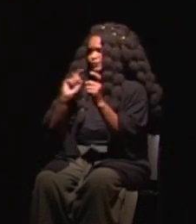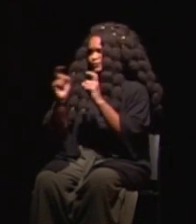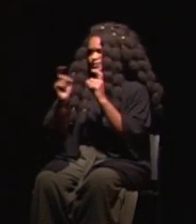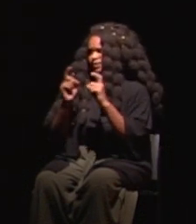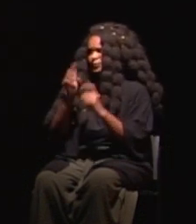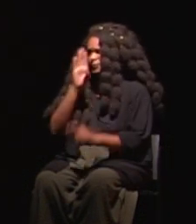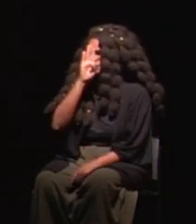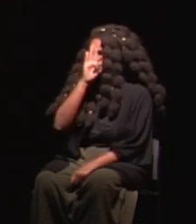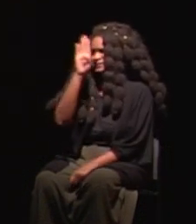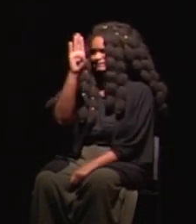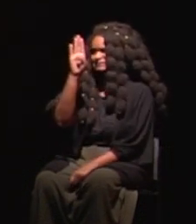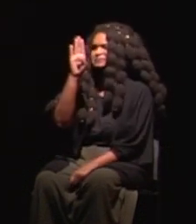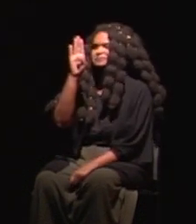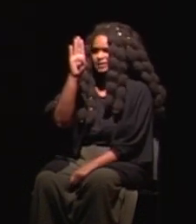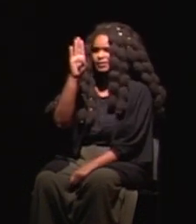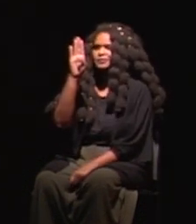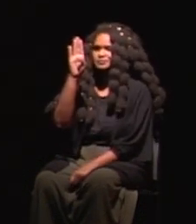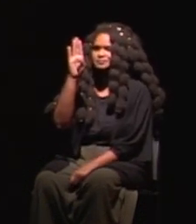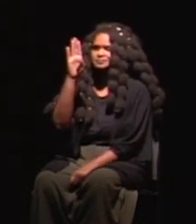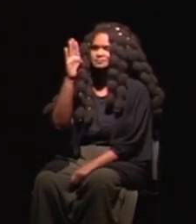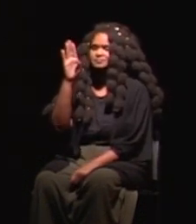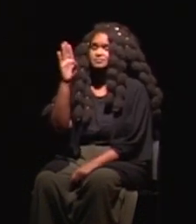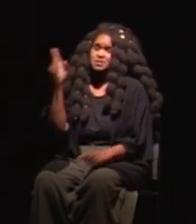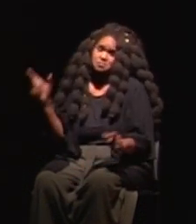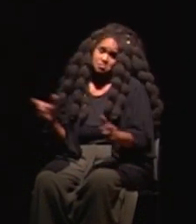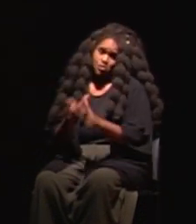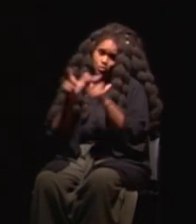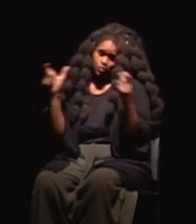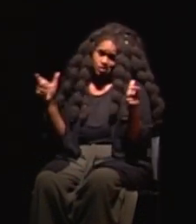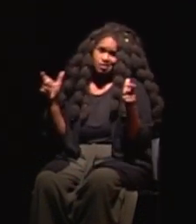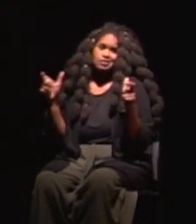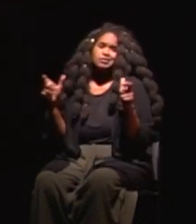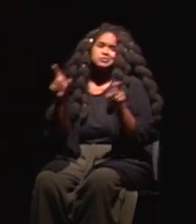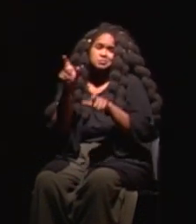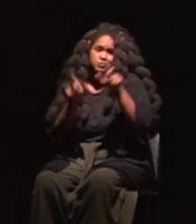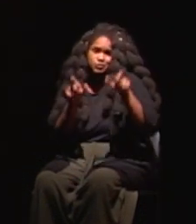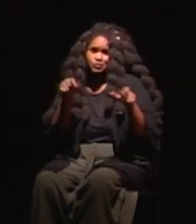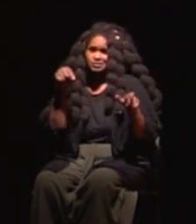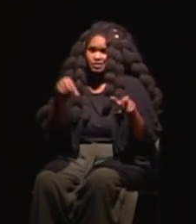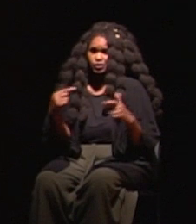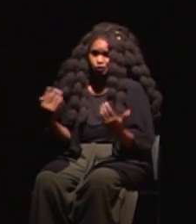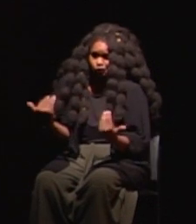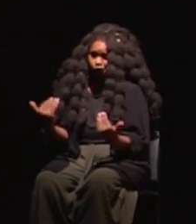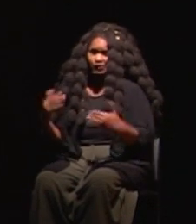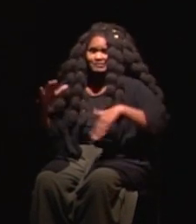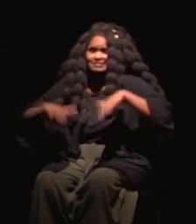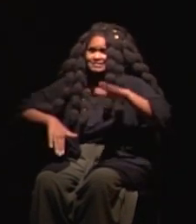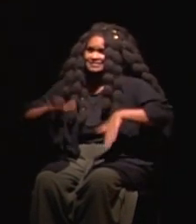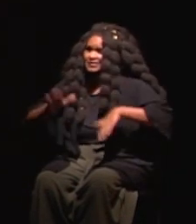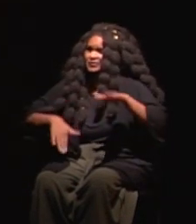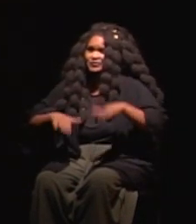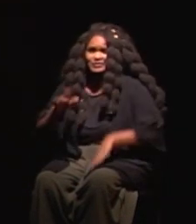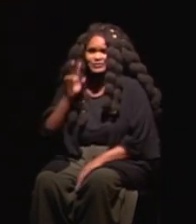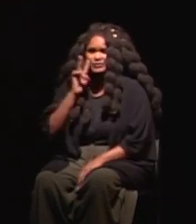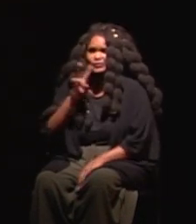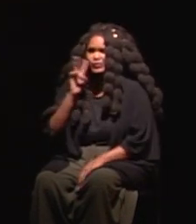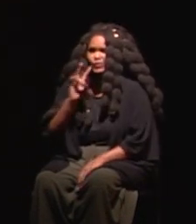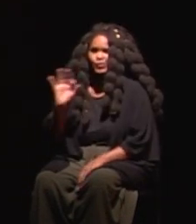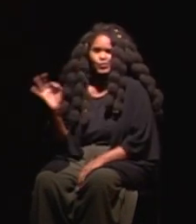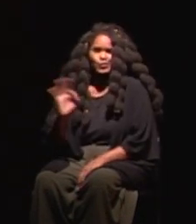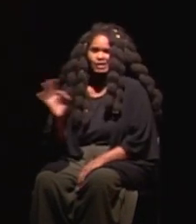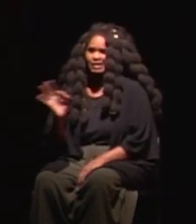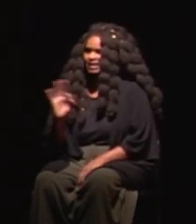é que, para a maioria da população que está aqui jovem, talvez nem vai lembrar